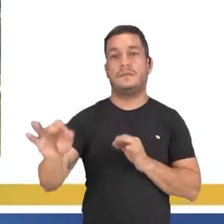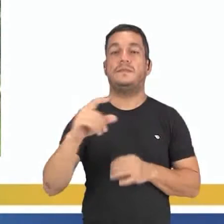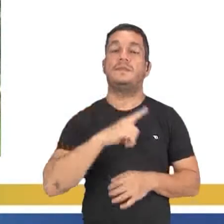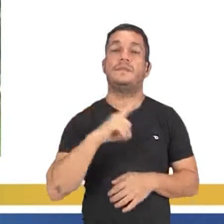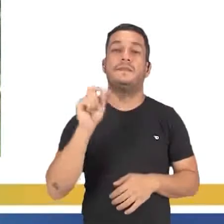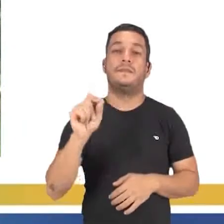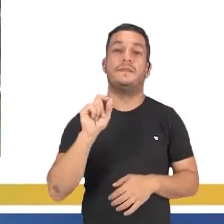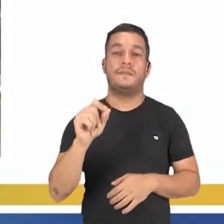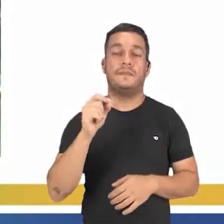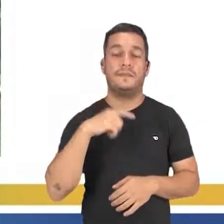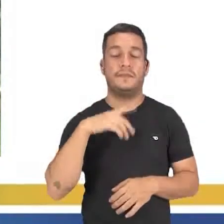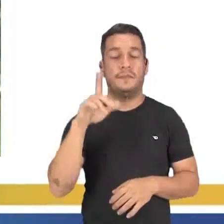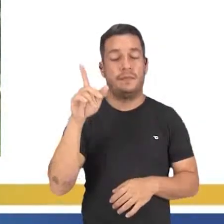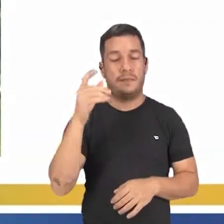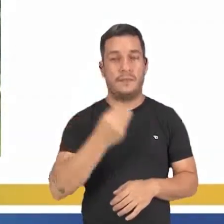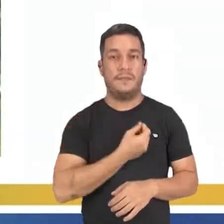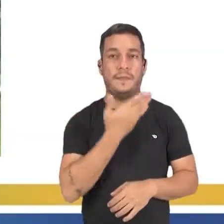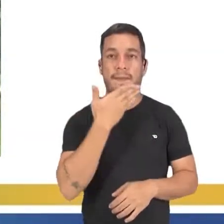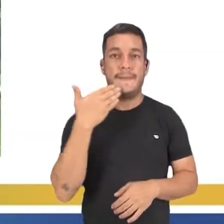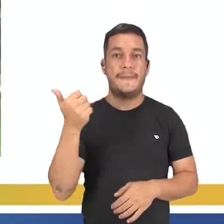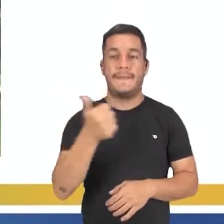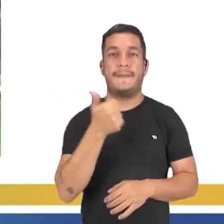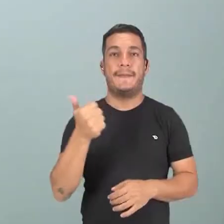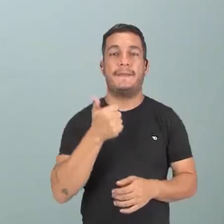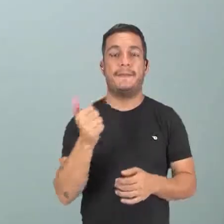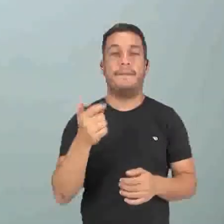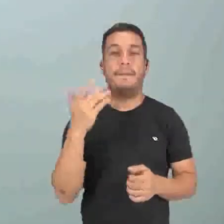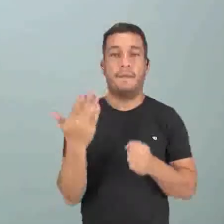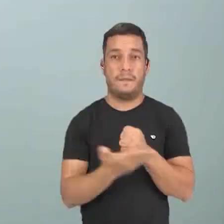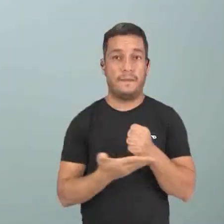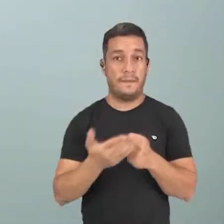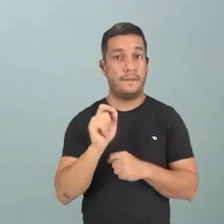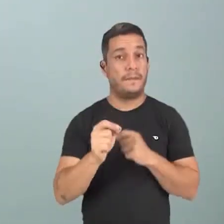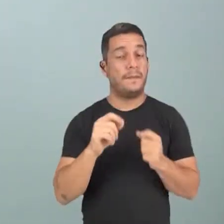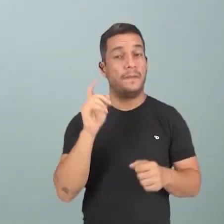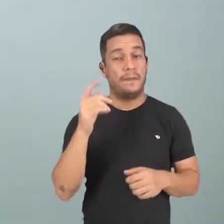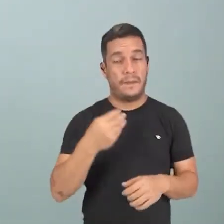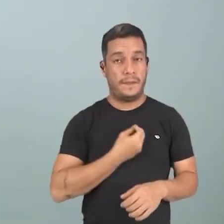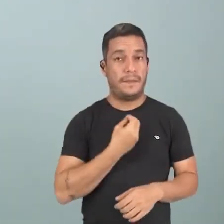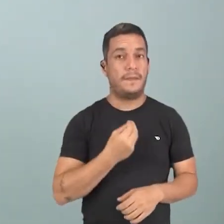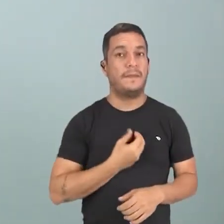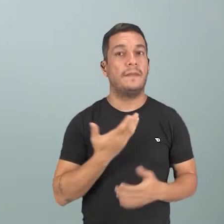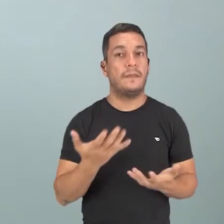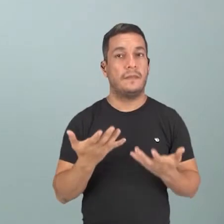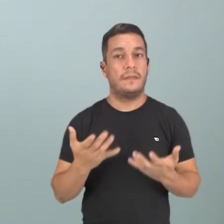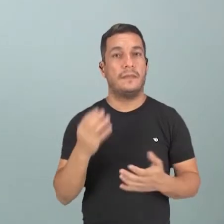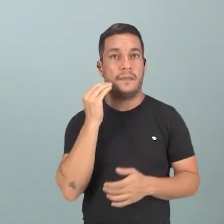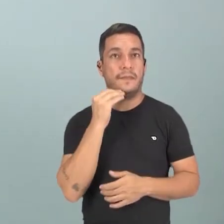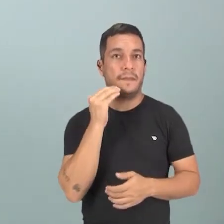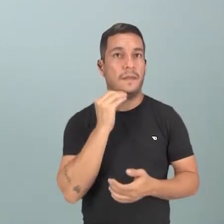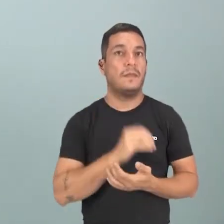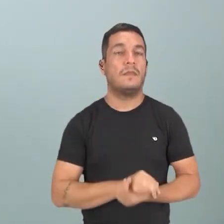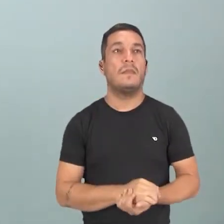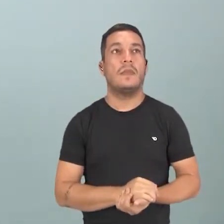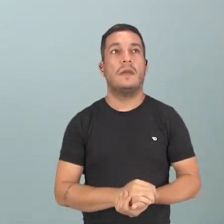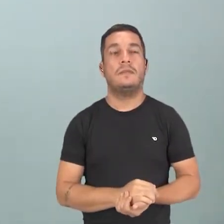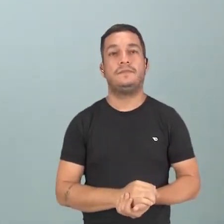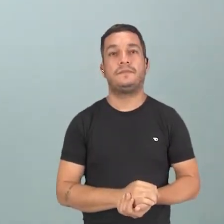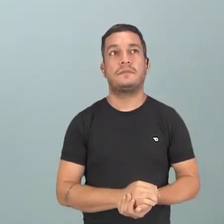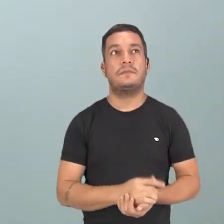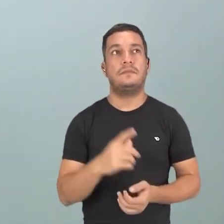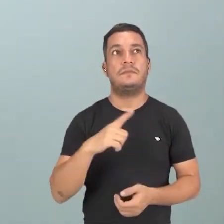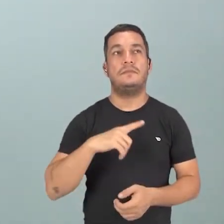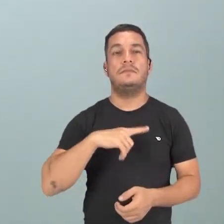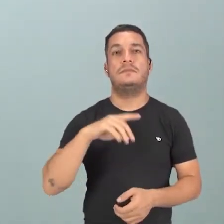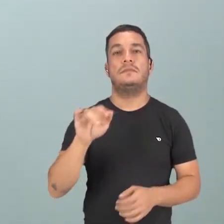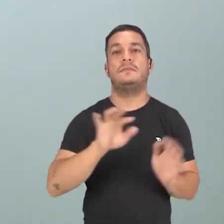ter no seu interior uma vida melhor, segundo o modo que eles querem, então, experimentar. E aí nós temos